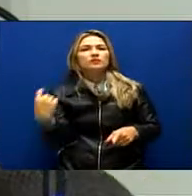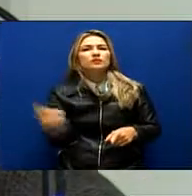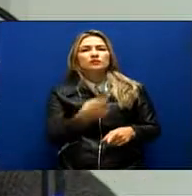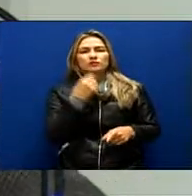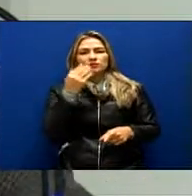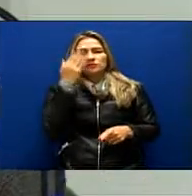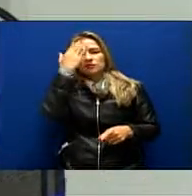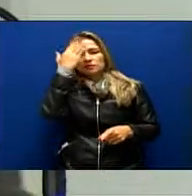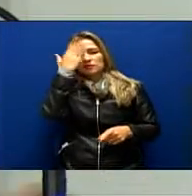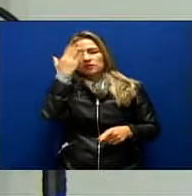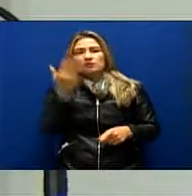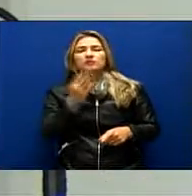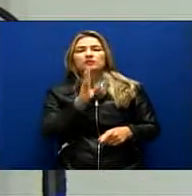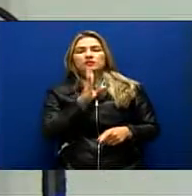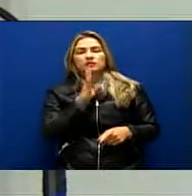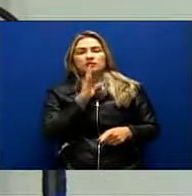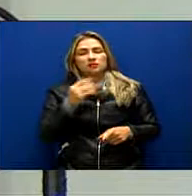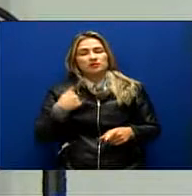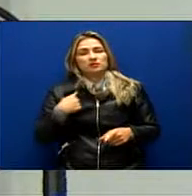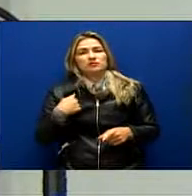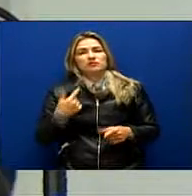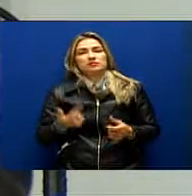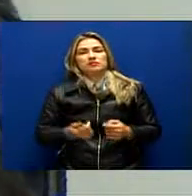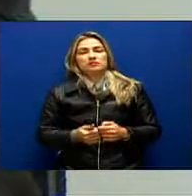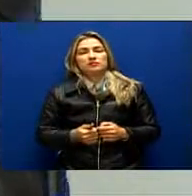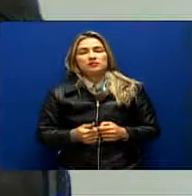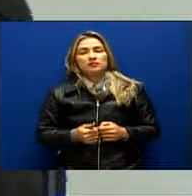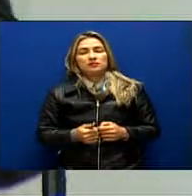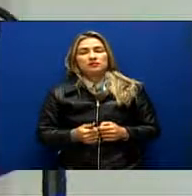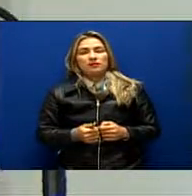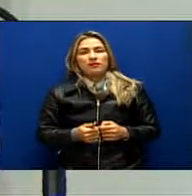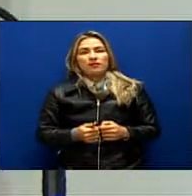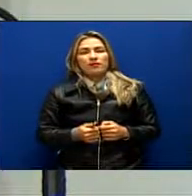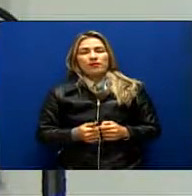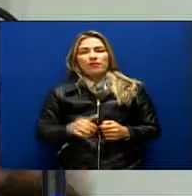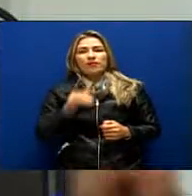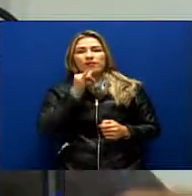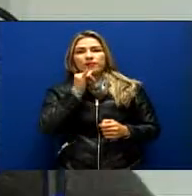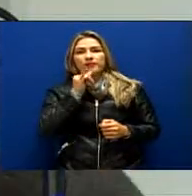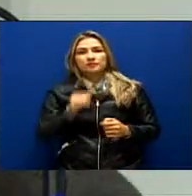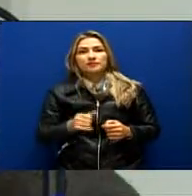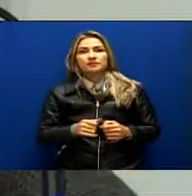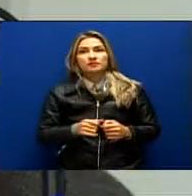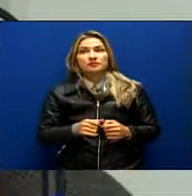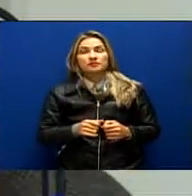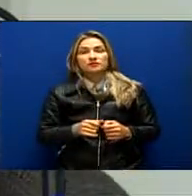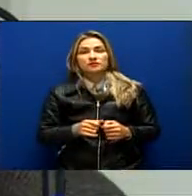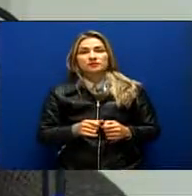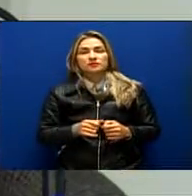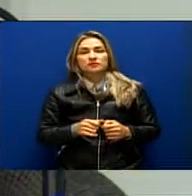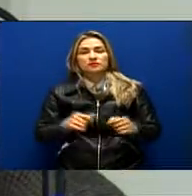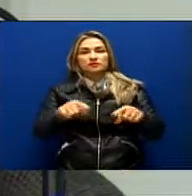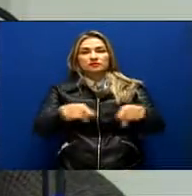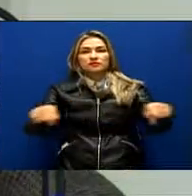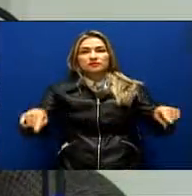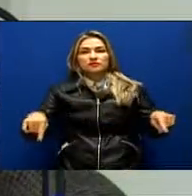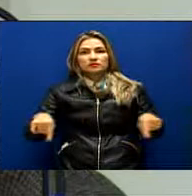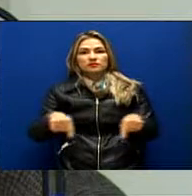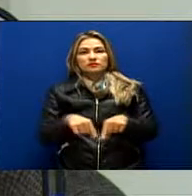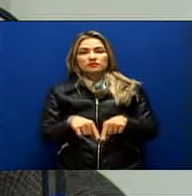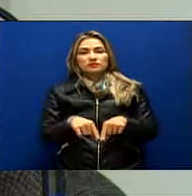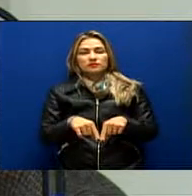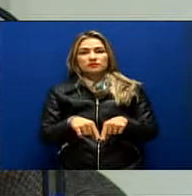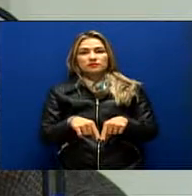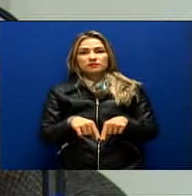entrei nessa casa sabe que eu não atendo no meu gabinete ninguém às terças e quintas